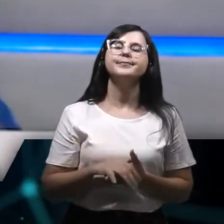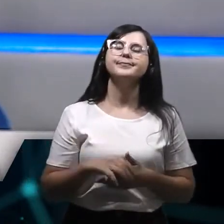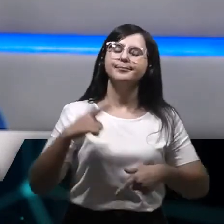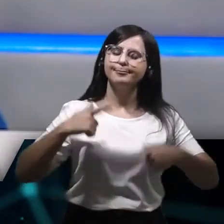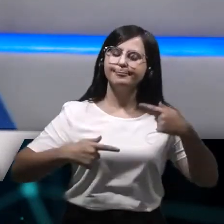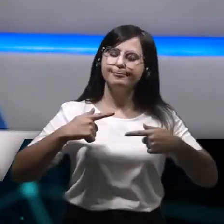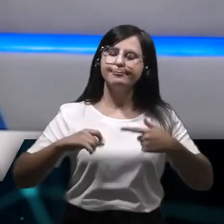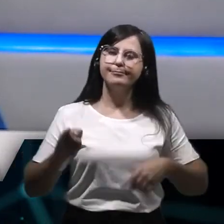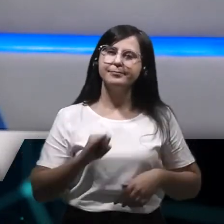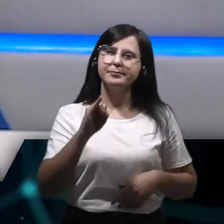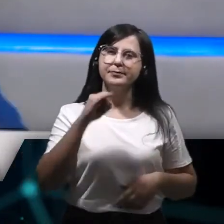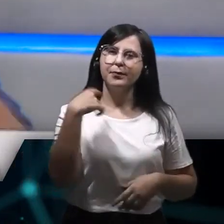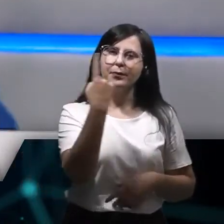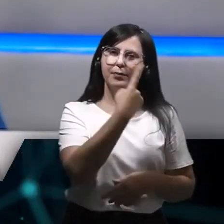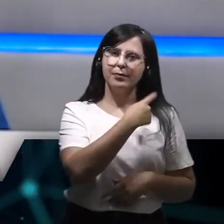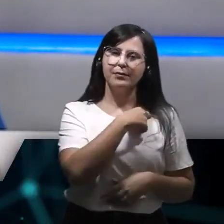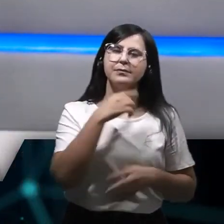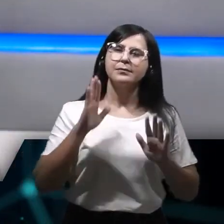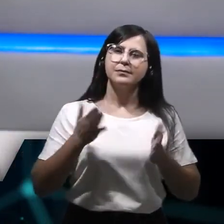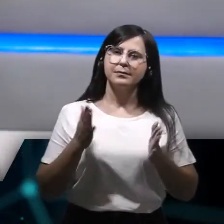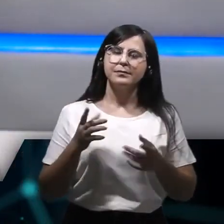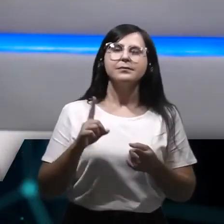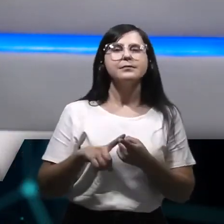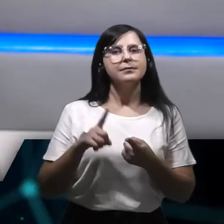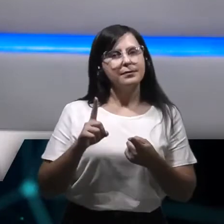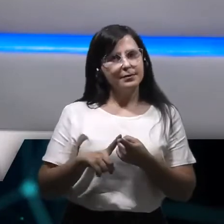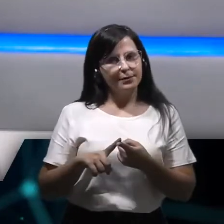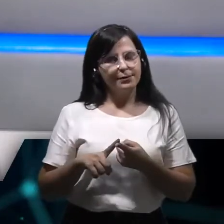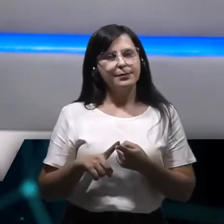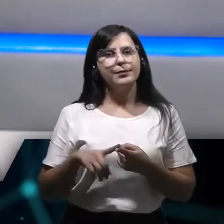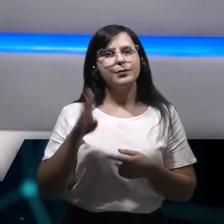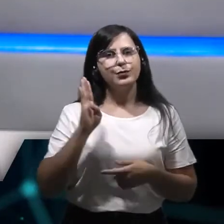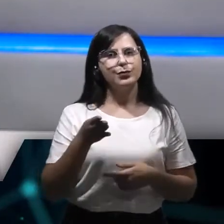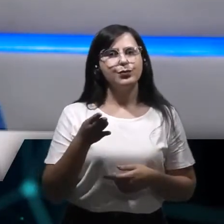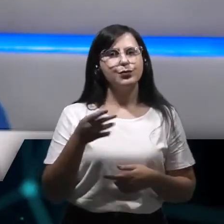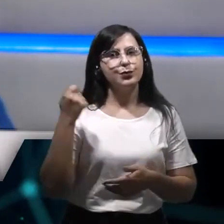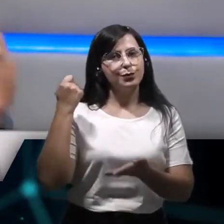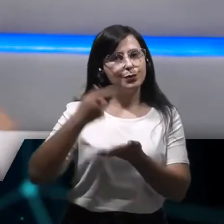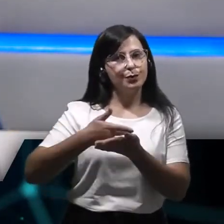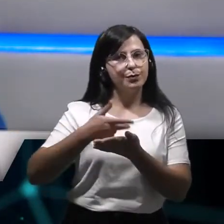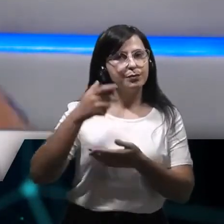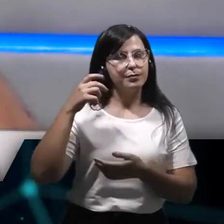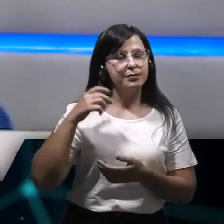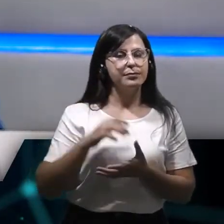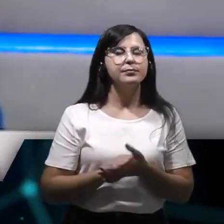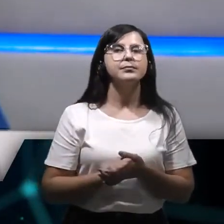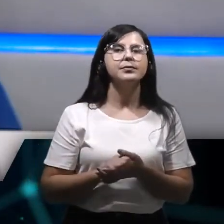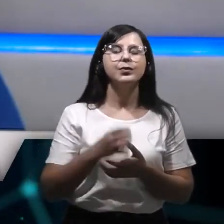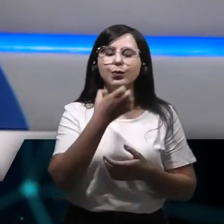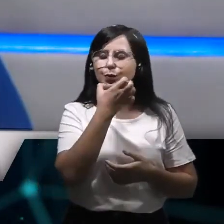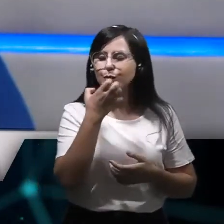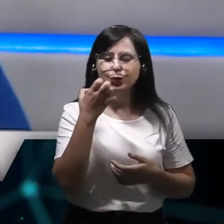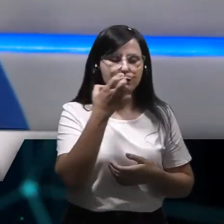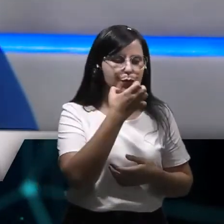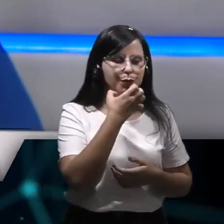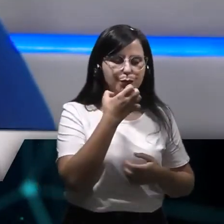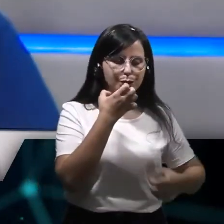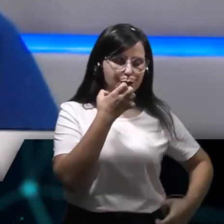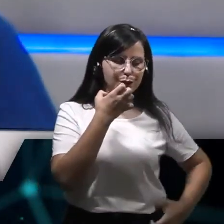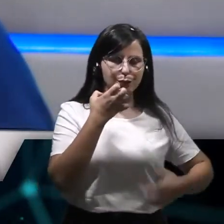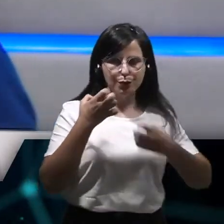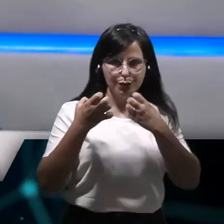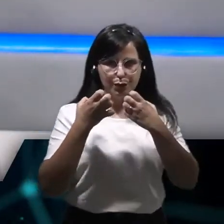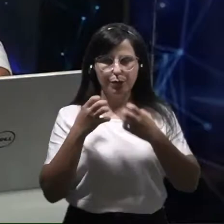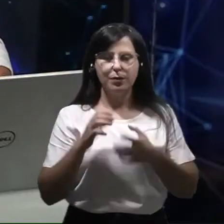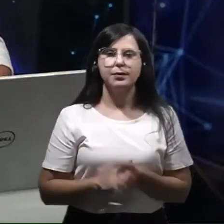vamos, agora na segunda gestão, também, além dos rádios que já dotamos, que são importantes digital, vamos continuar avançando e seguindo em